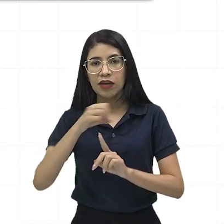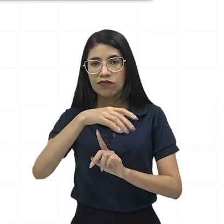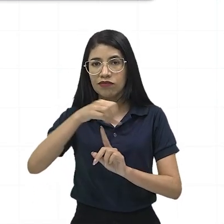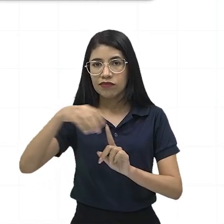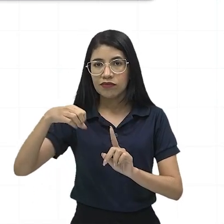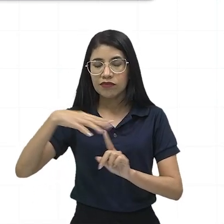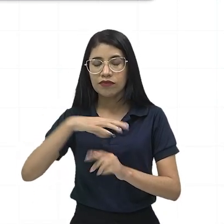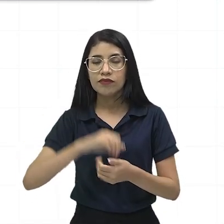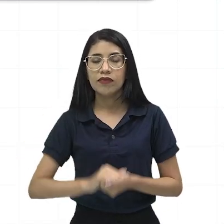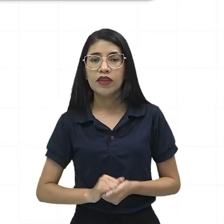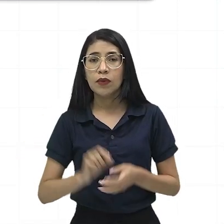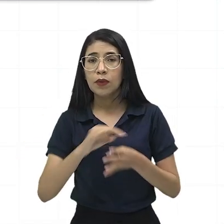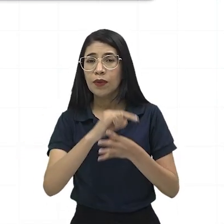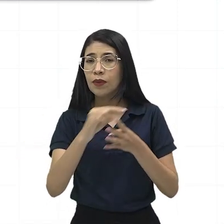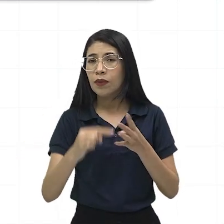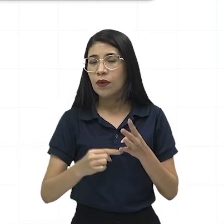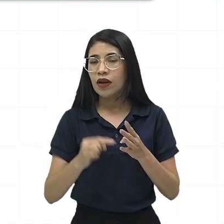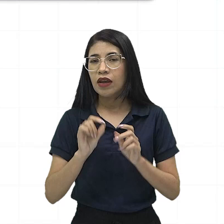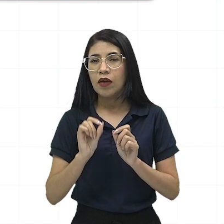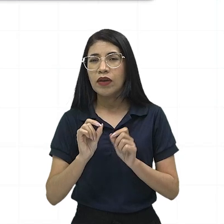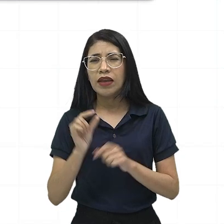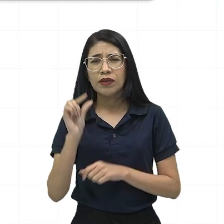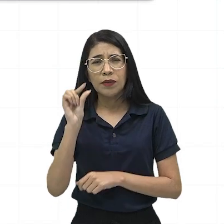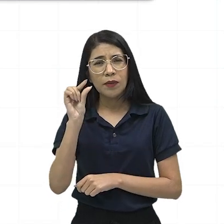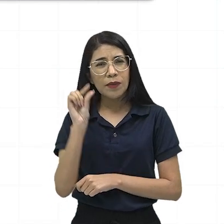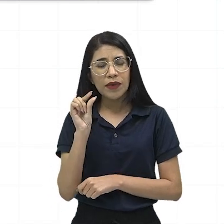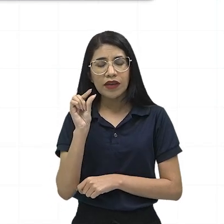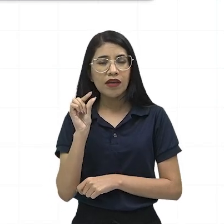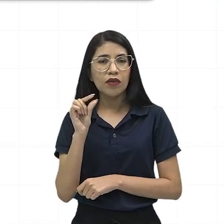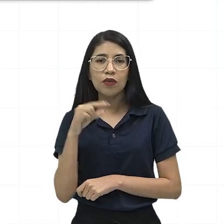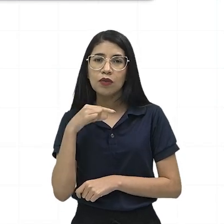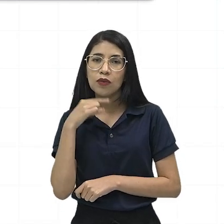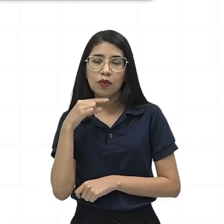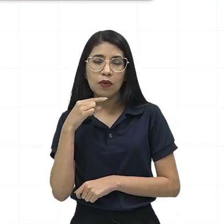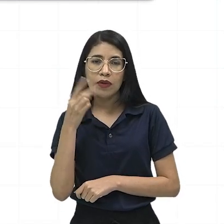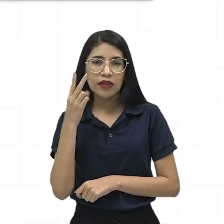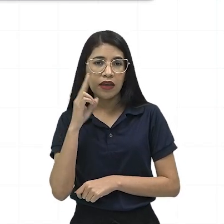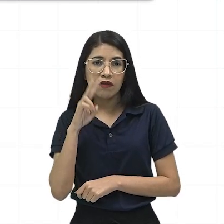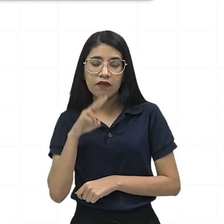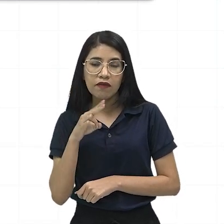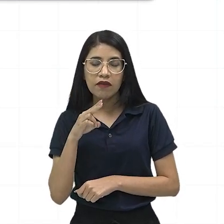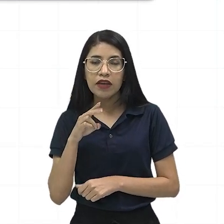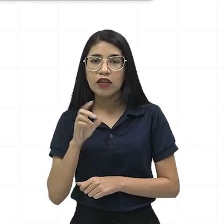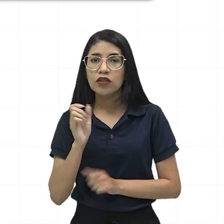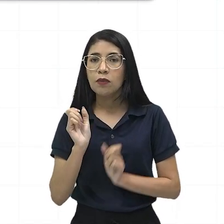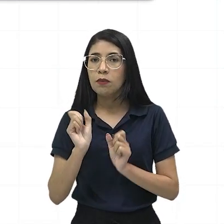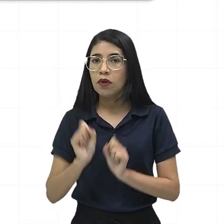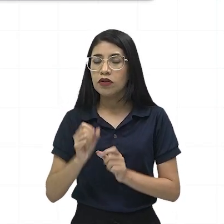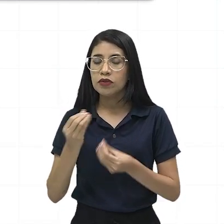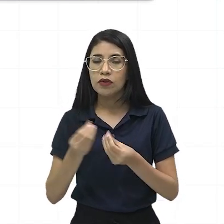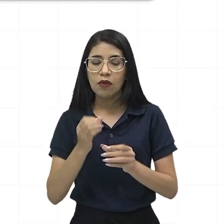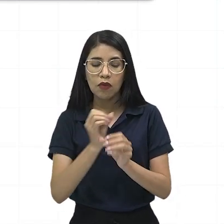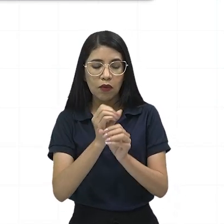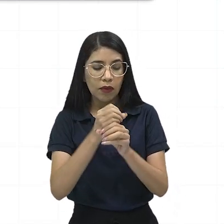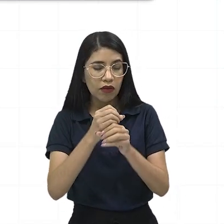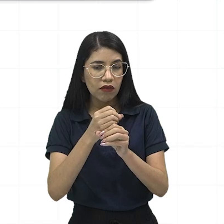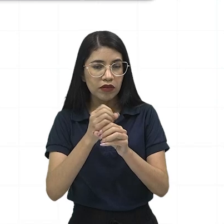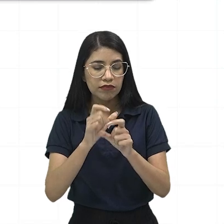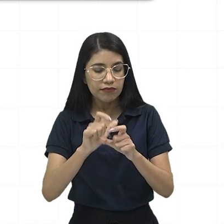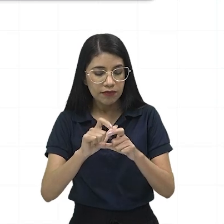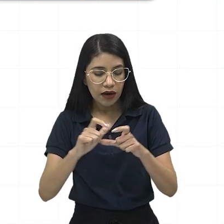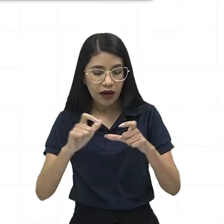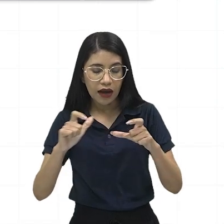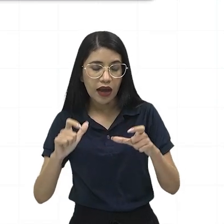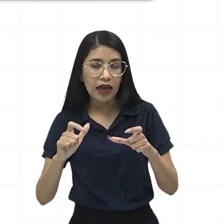fungos. Todos eles, gente, são microscópicos, ou seja, você só iria enxergá-los com a ajuda de um microscópio e